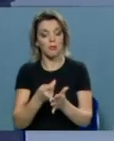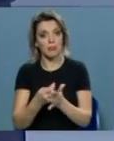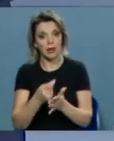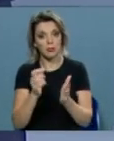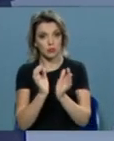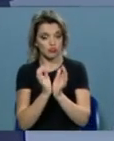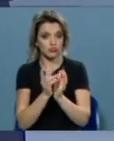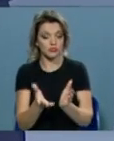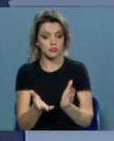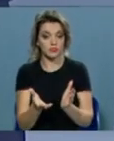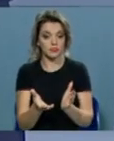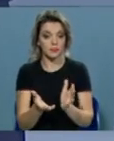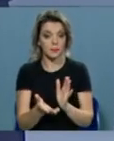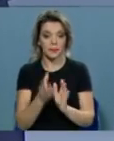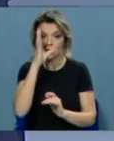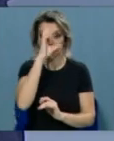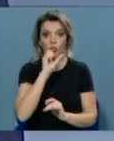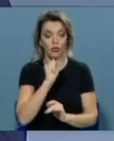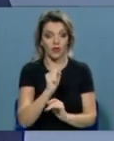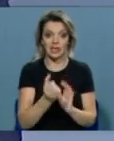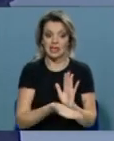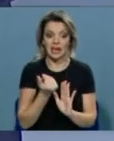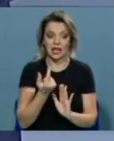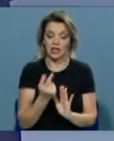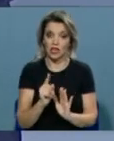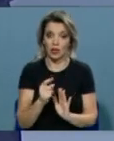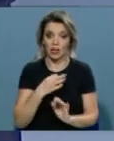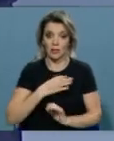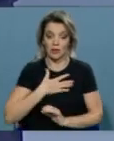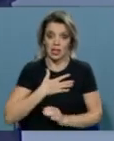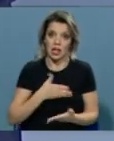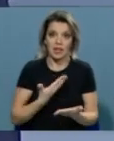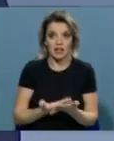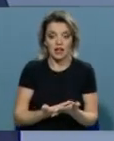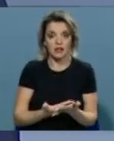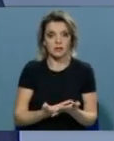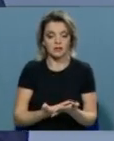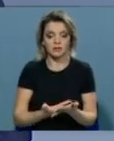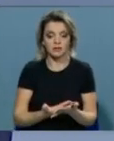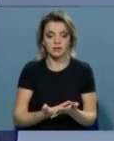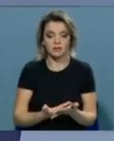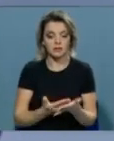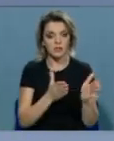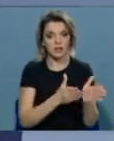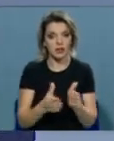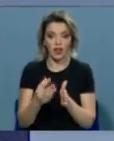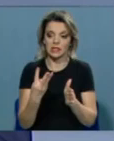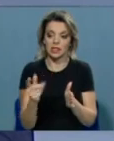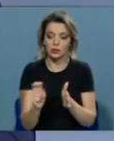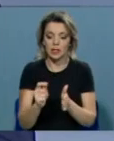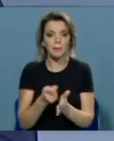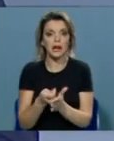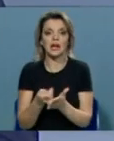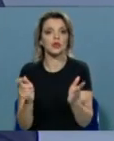governo mas não tirar das empresas nesta altura ou dar a mensagem que pedi numa fase inicial de três meses ninguém